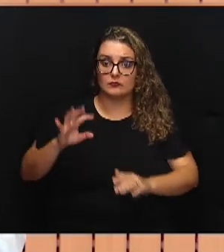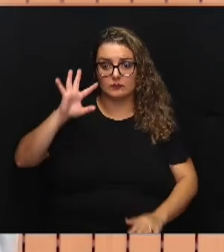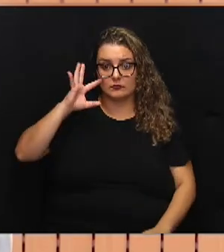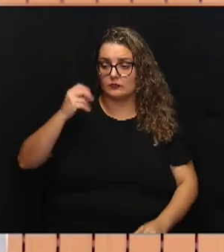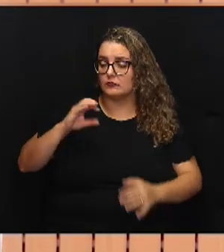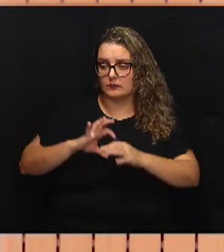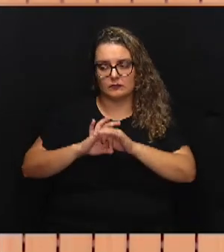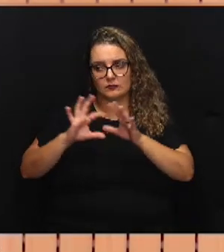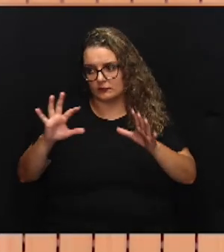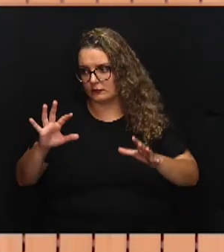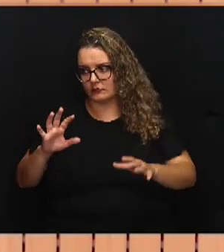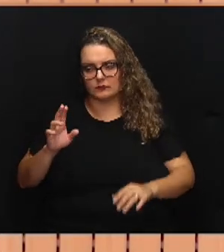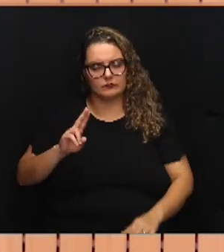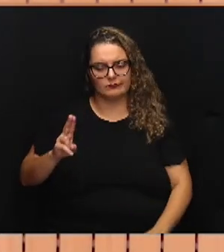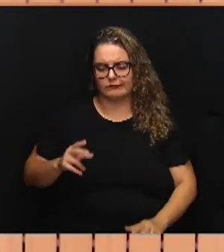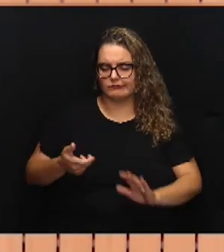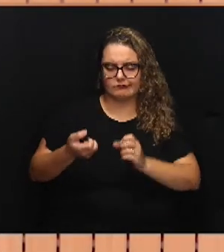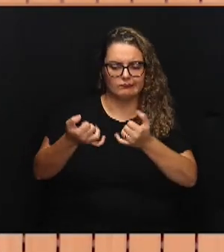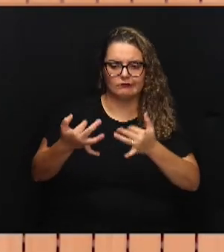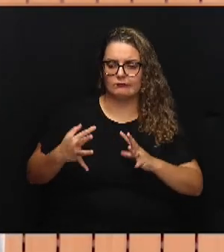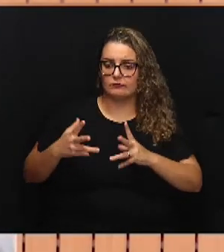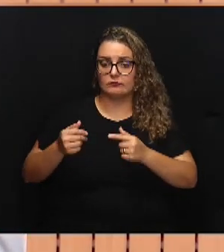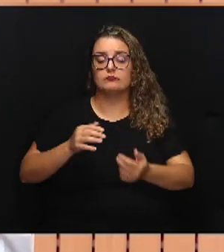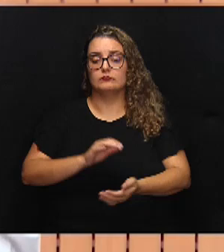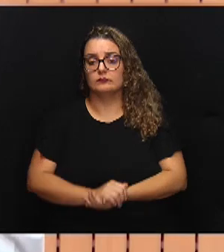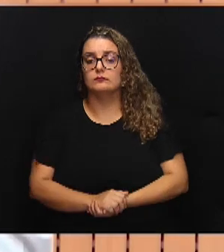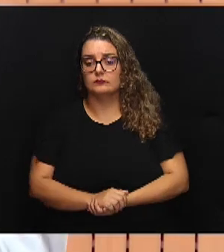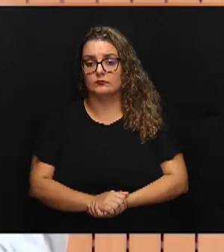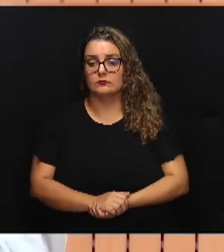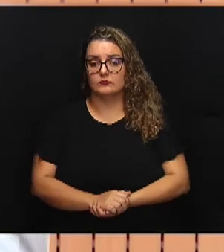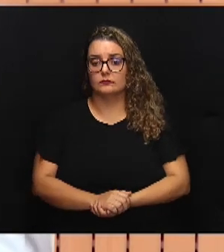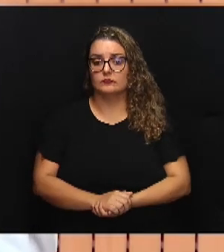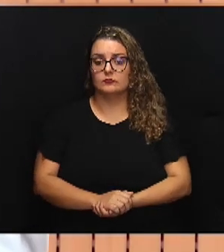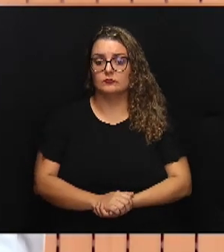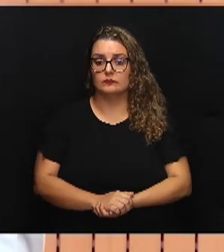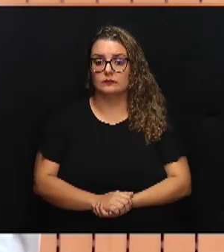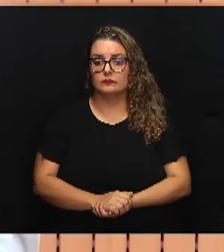nome já diz muita coisa, né? E